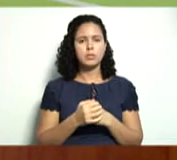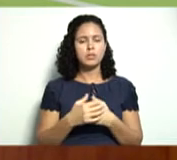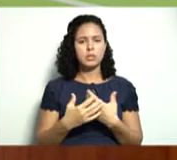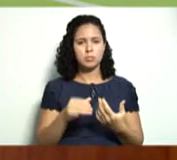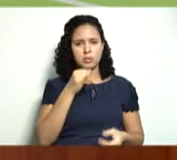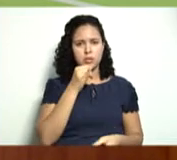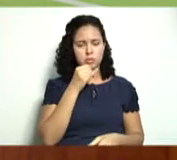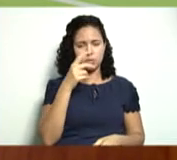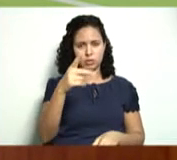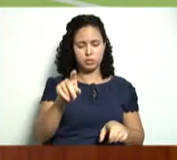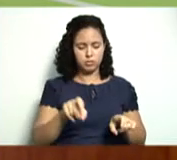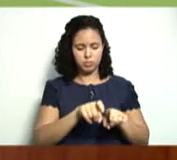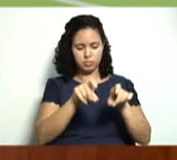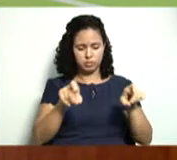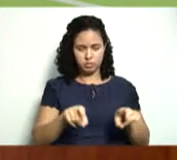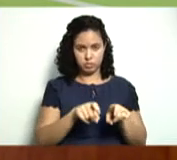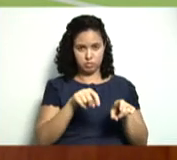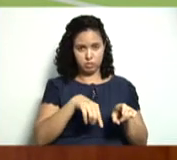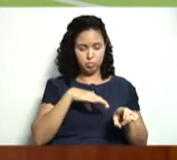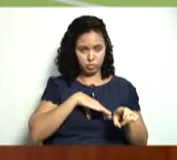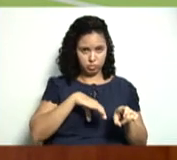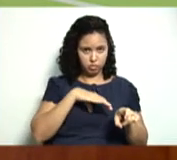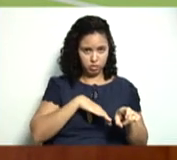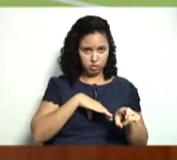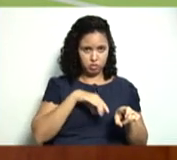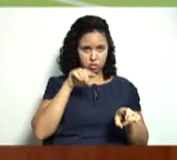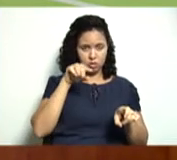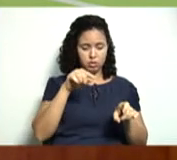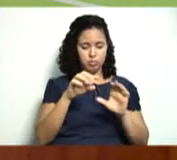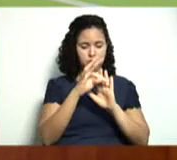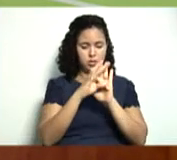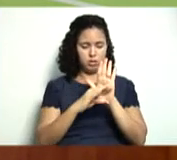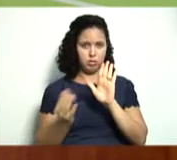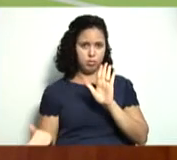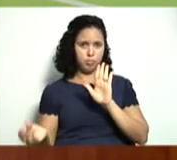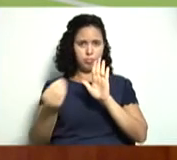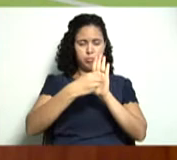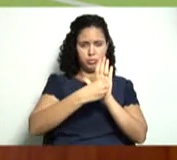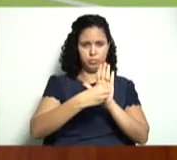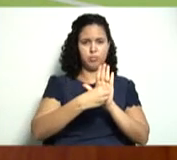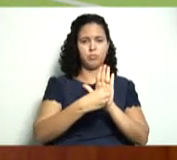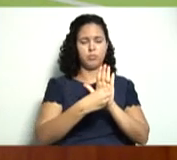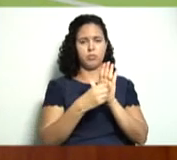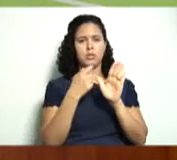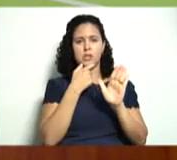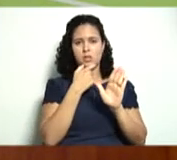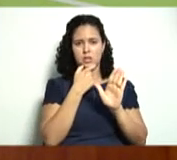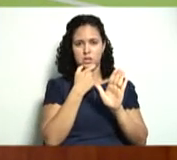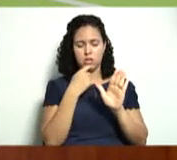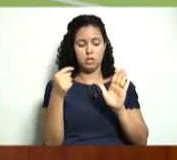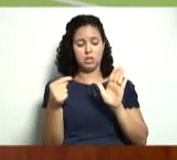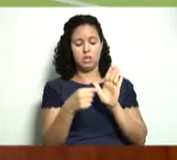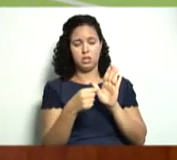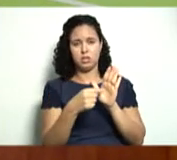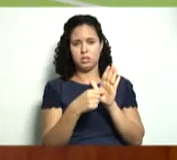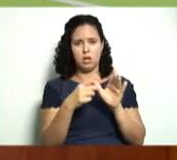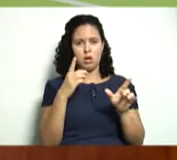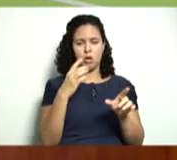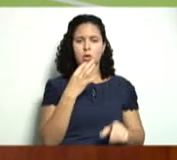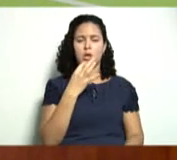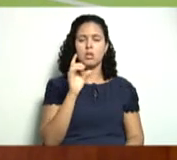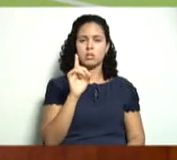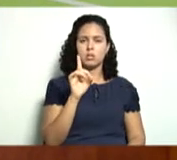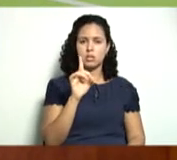vai inserir a uma palavra em inglês é natural que ele estranhe e aí ele não reconhece aquilo dentro do idioma português